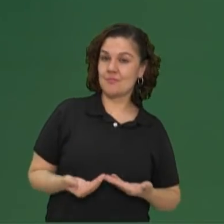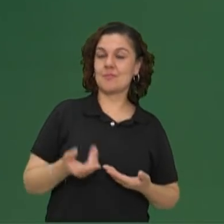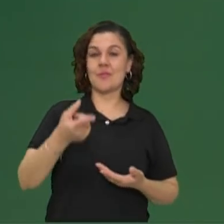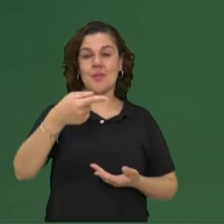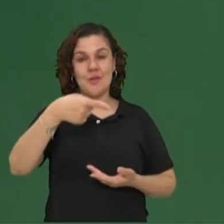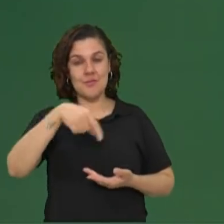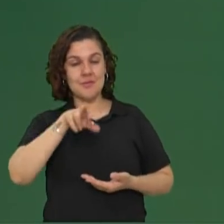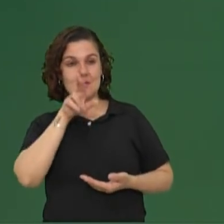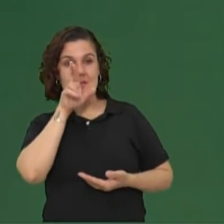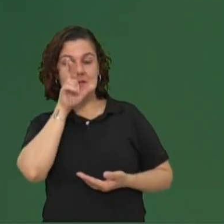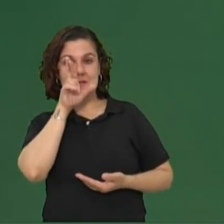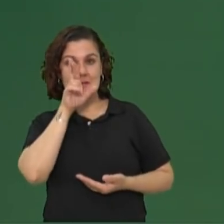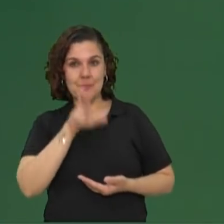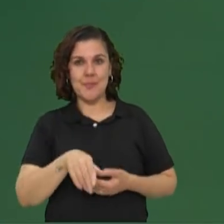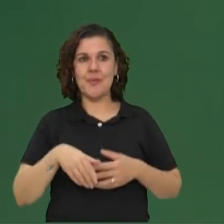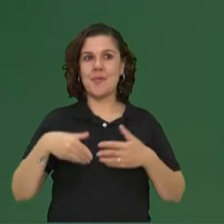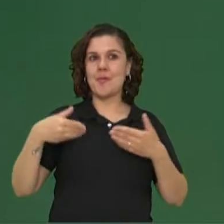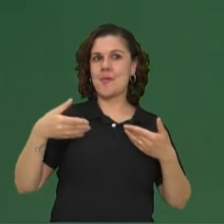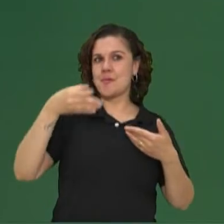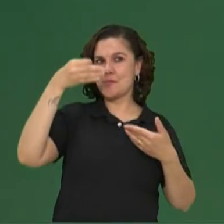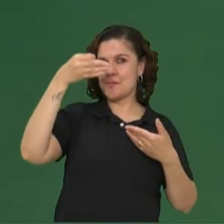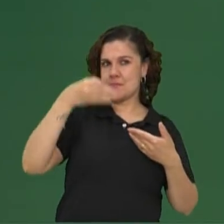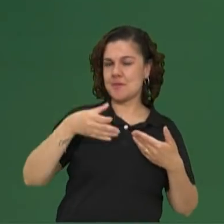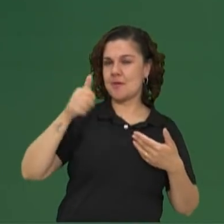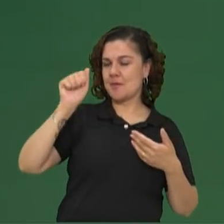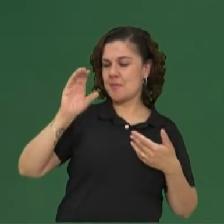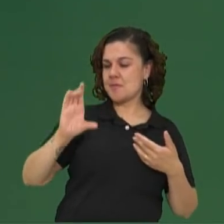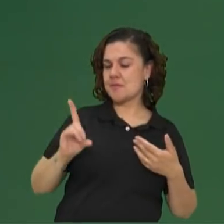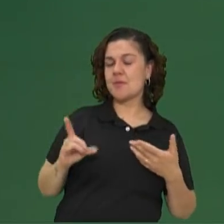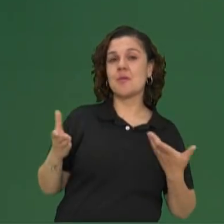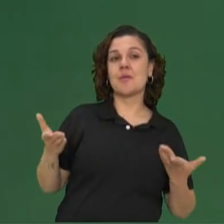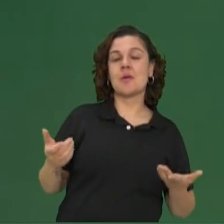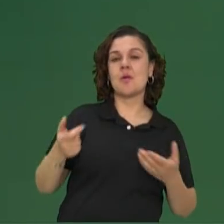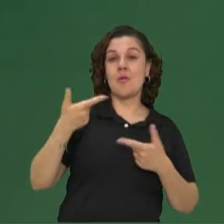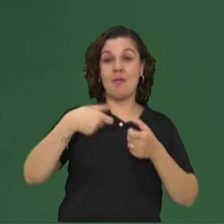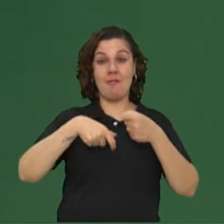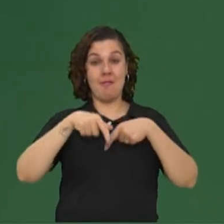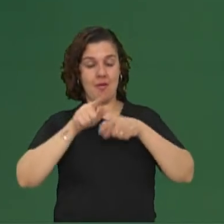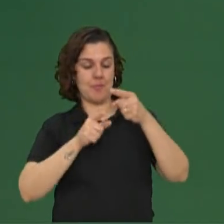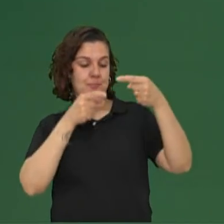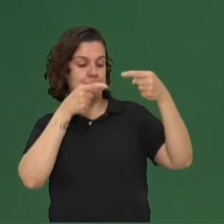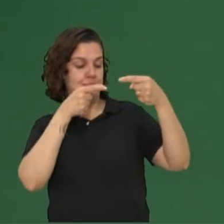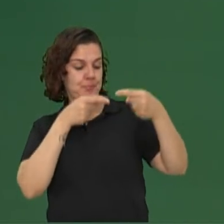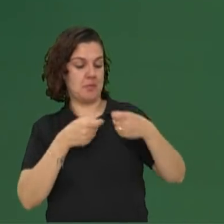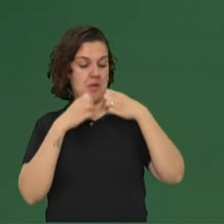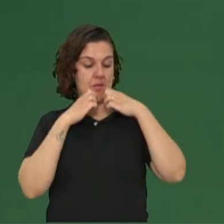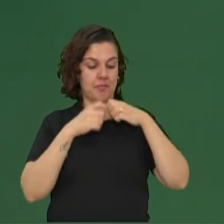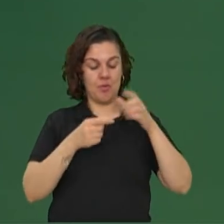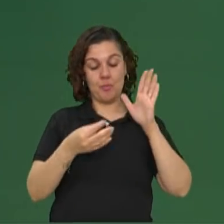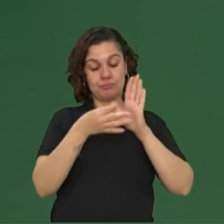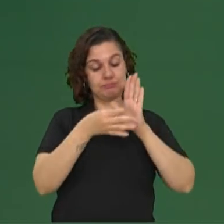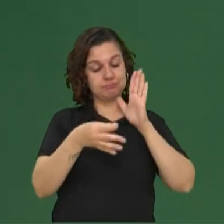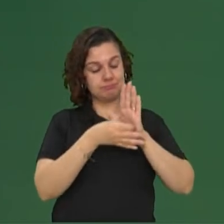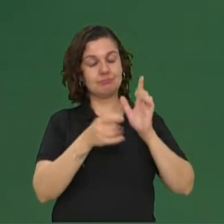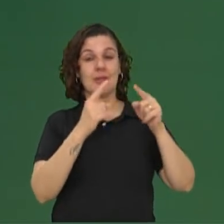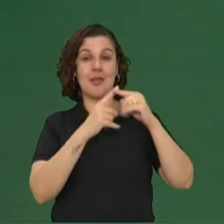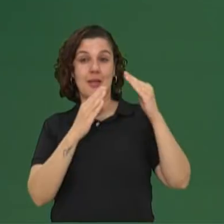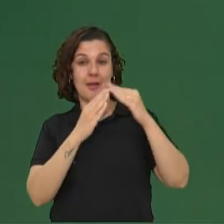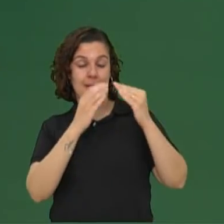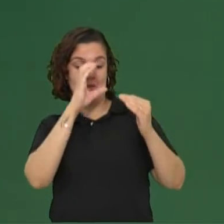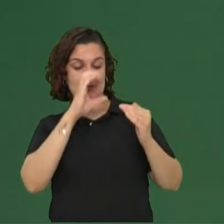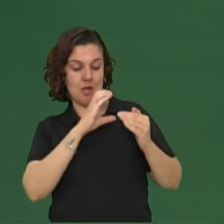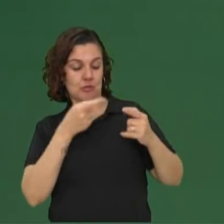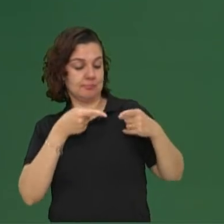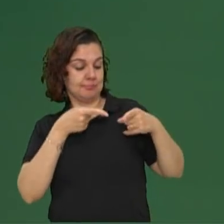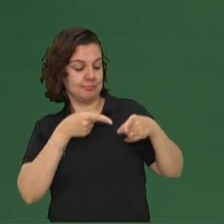Então, pessoal, vocês responderam a questão que estava faltando aqui? Vamos lá. A Reforma Protestante deveu-se à crítica feita à Igreja Católica pelas regras